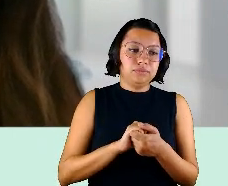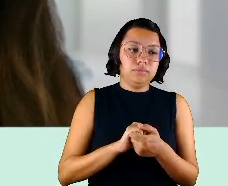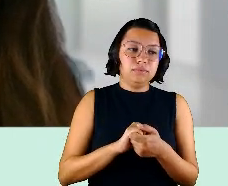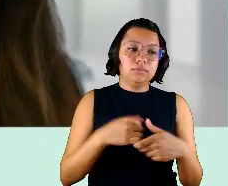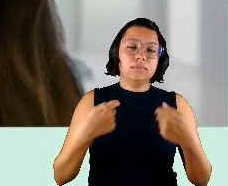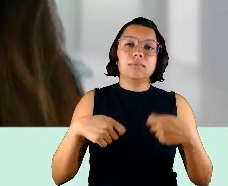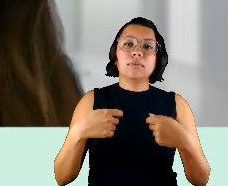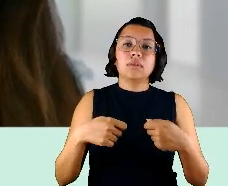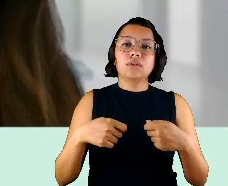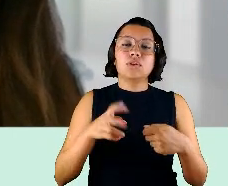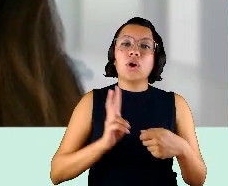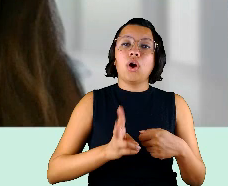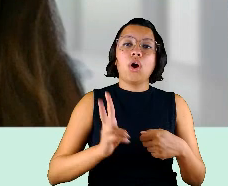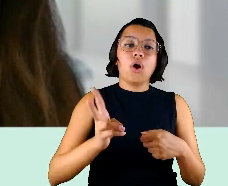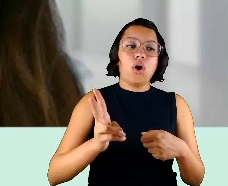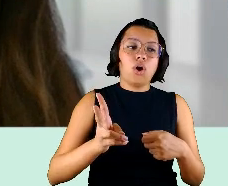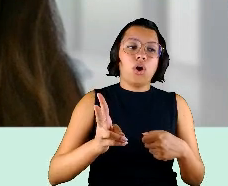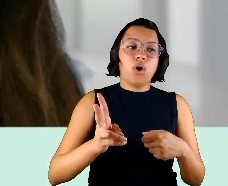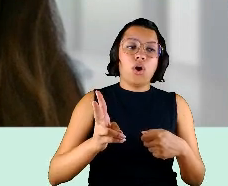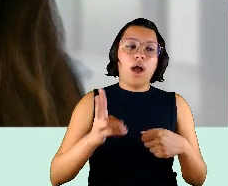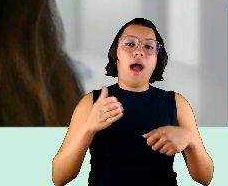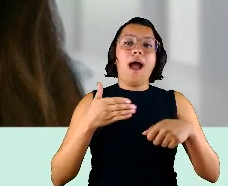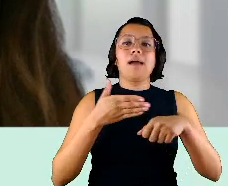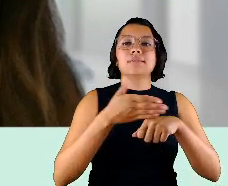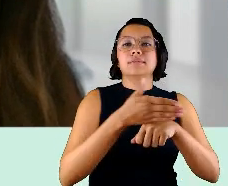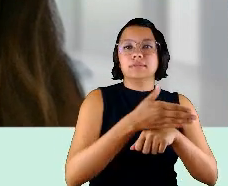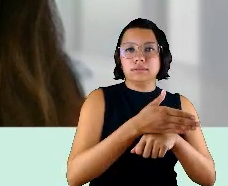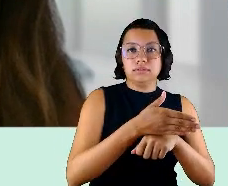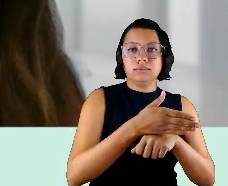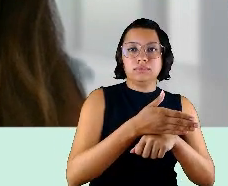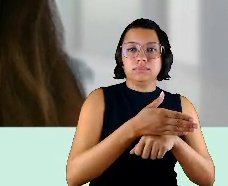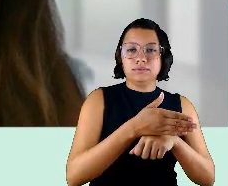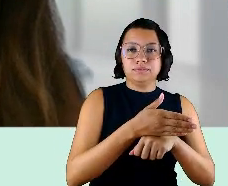Tem que se manter acessível.